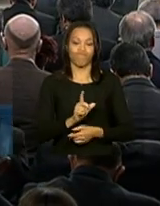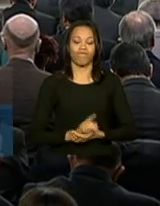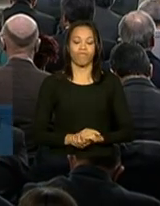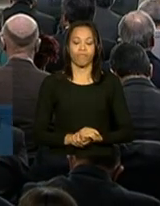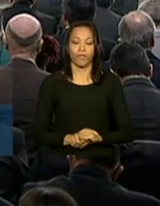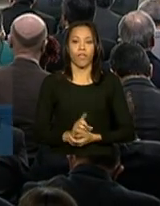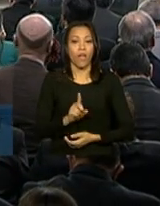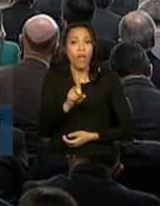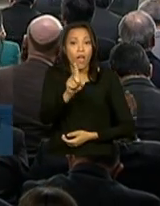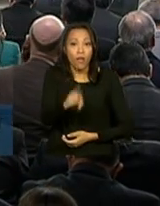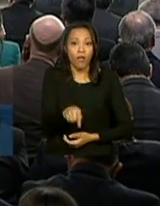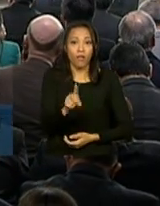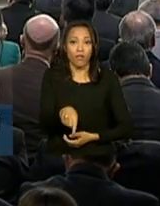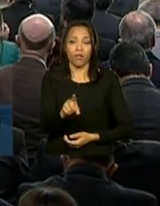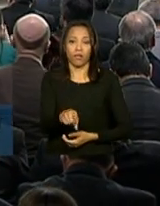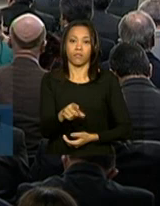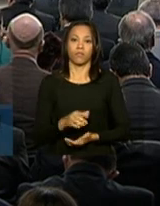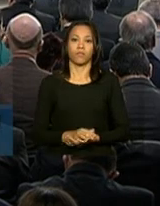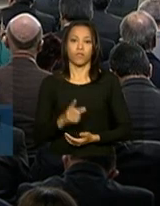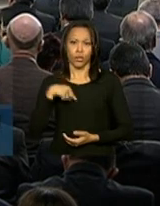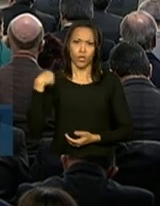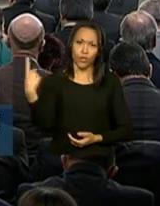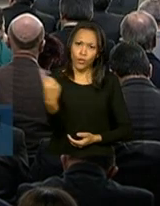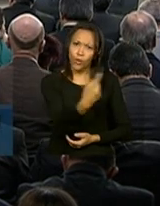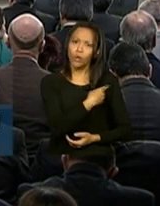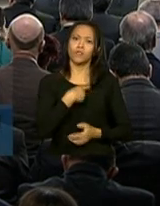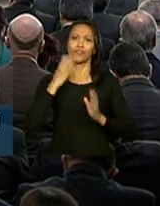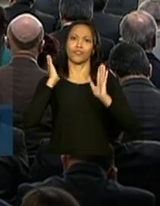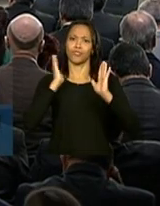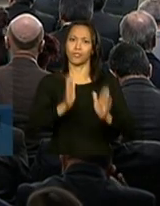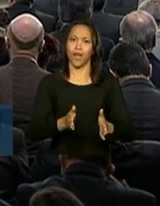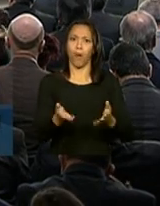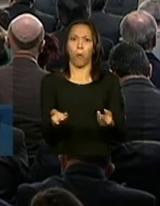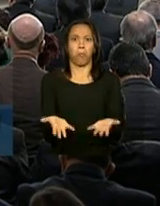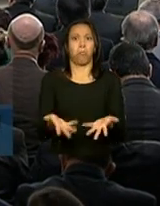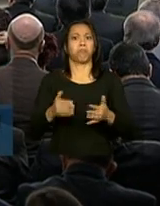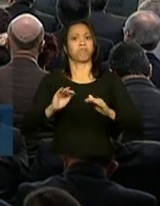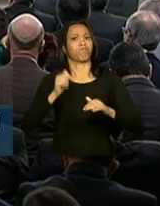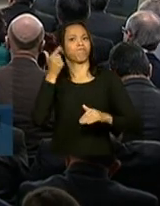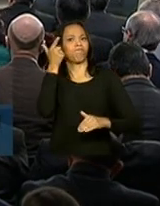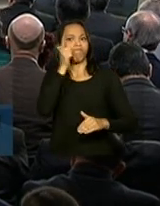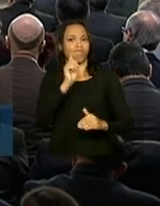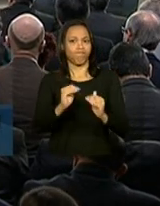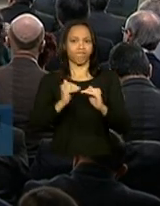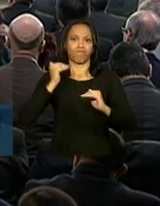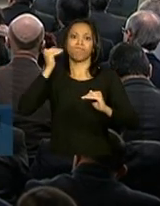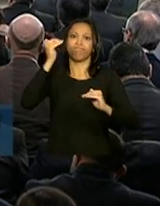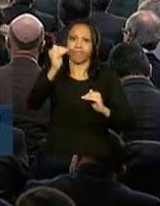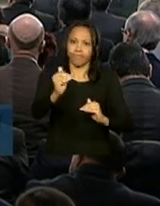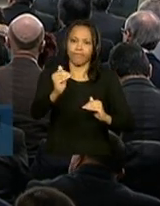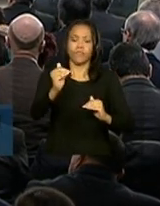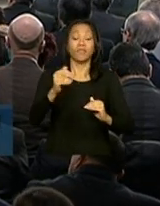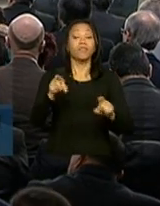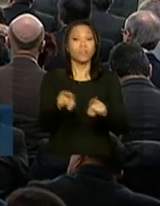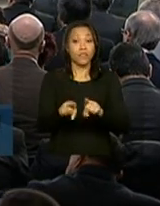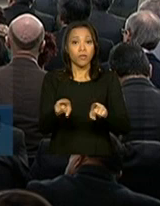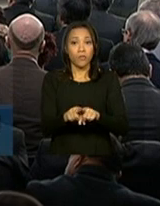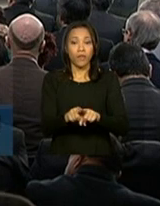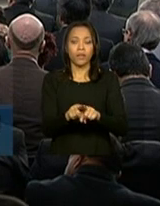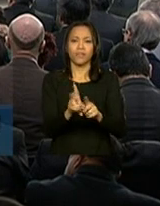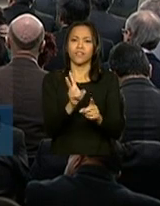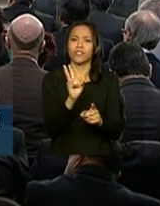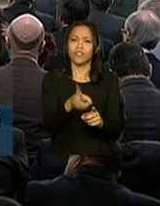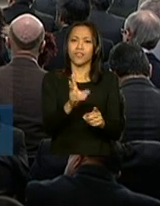é algo que nós conquistamos, e é interessante que tenhamos feito isso juntamente